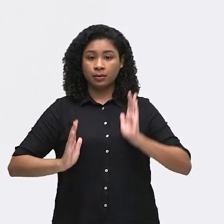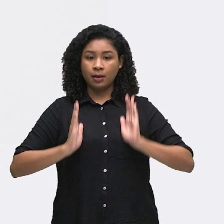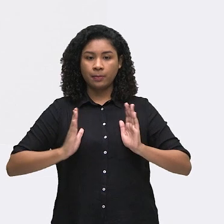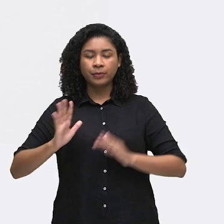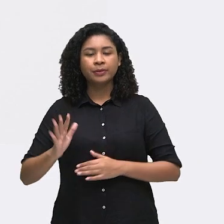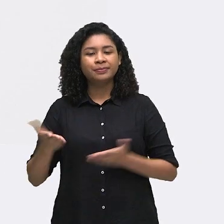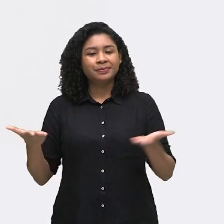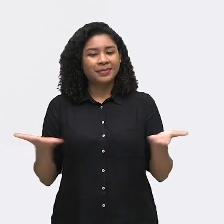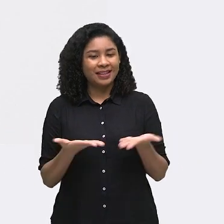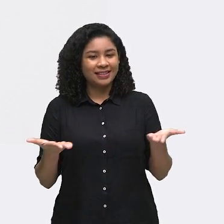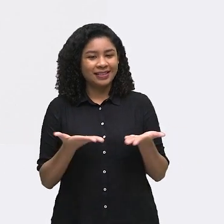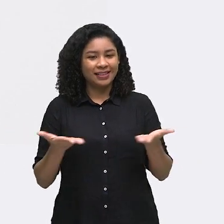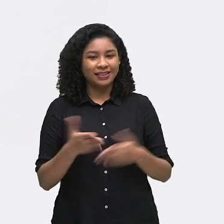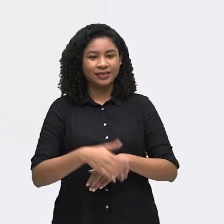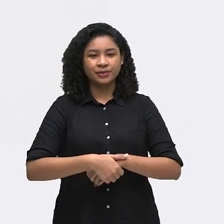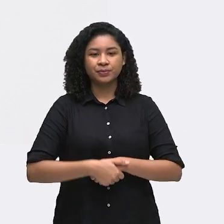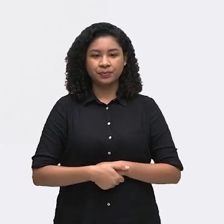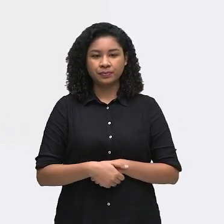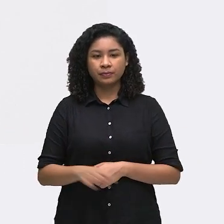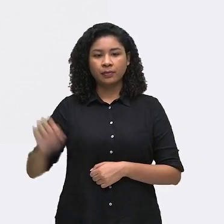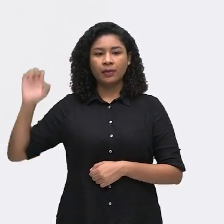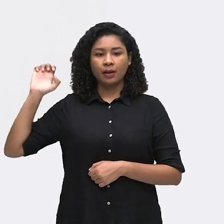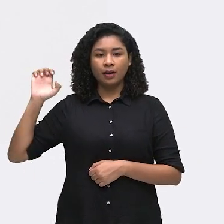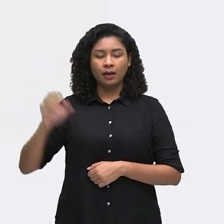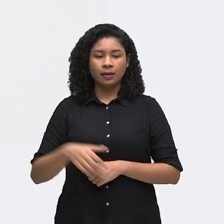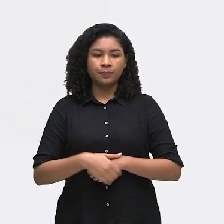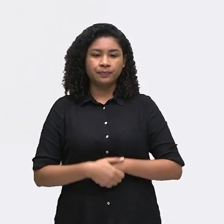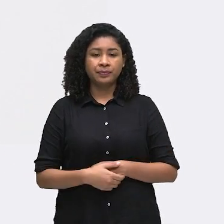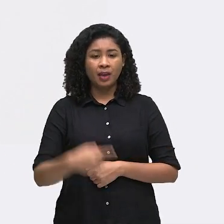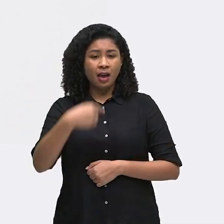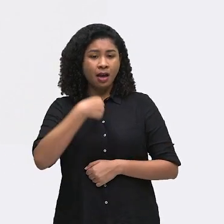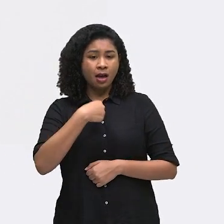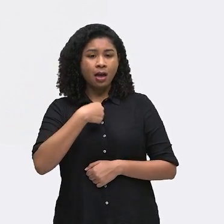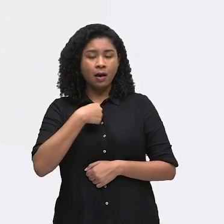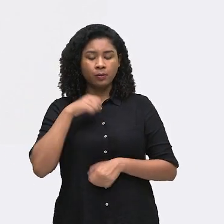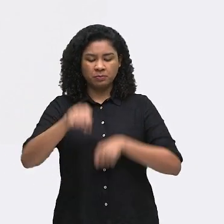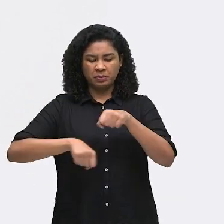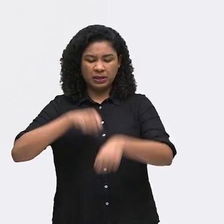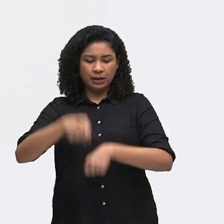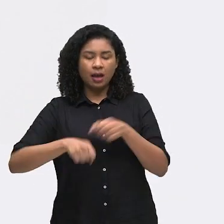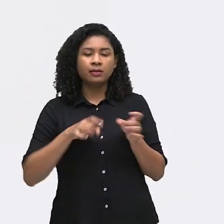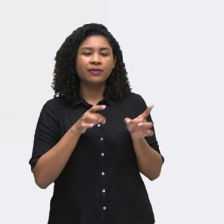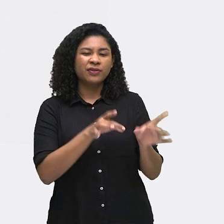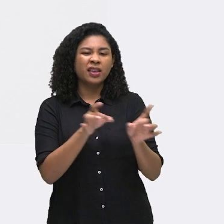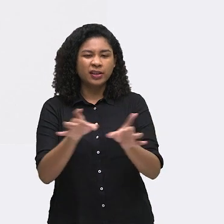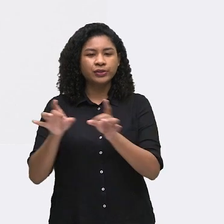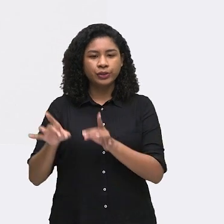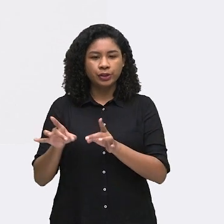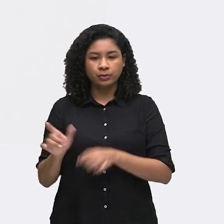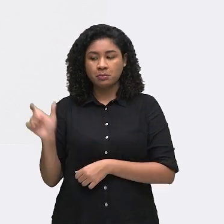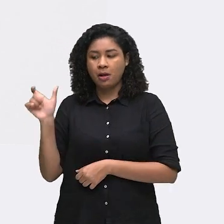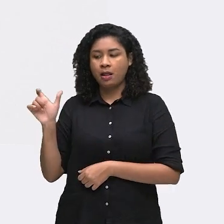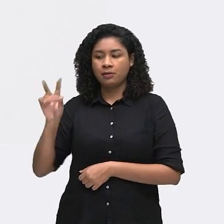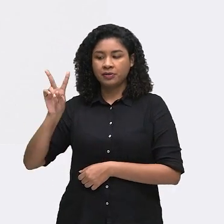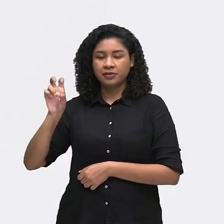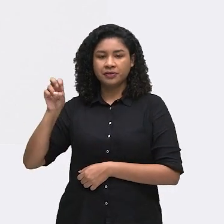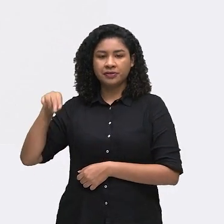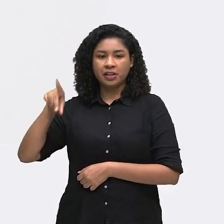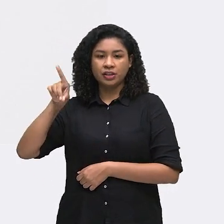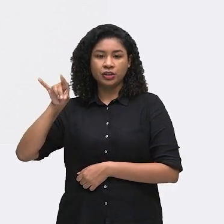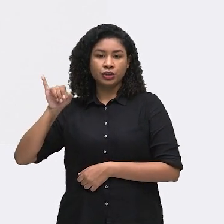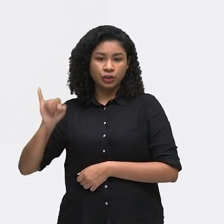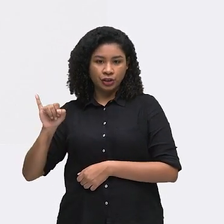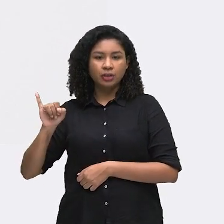bem. Eu vendi minha bicicleta, vendi aqui está no passado. Certo?